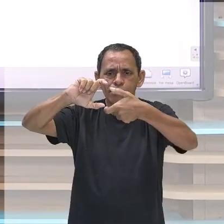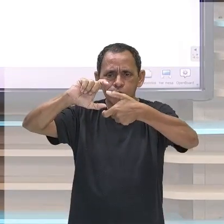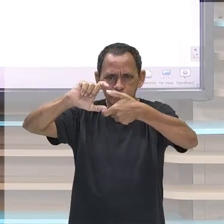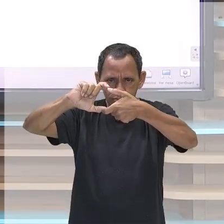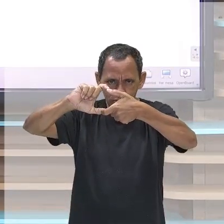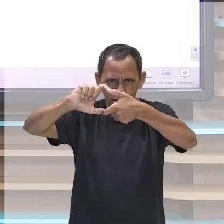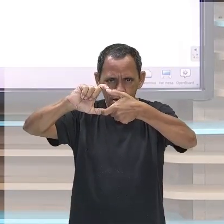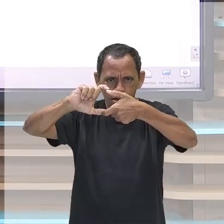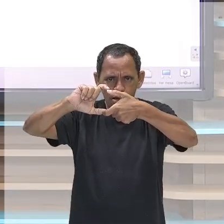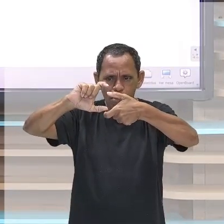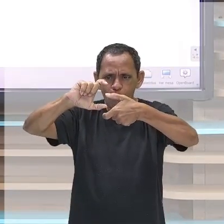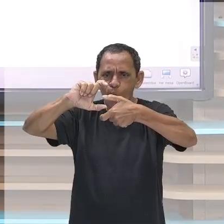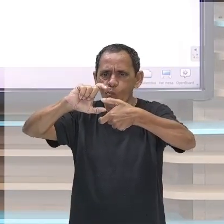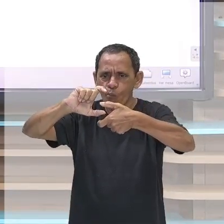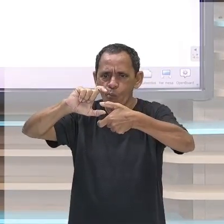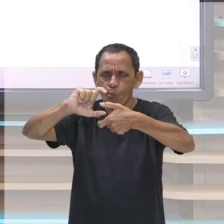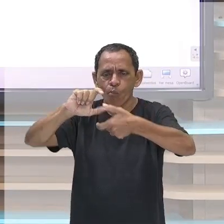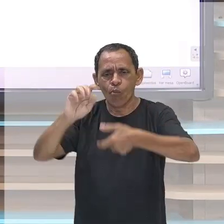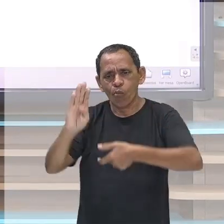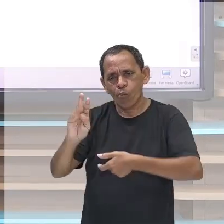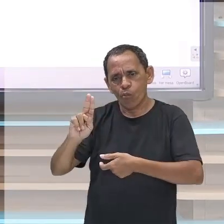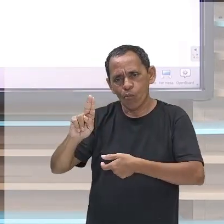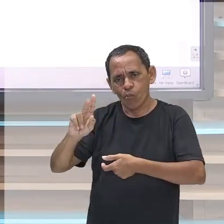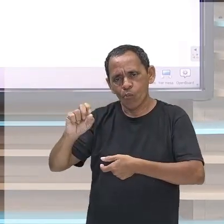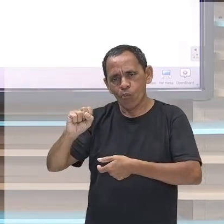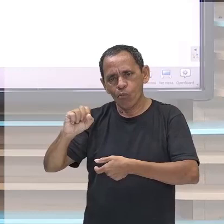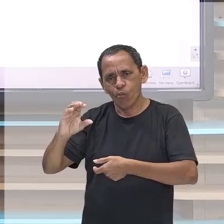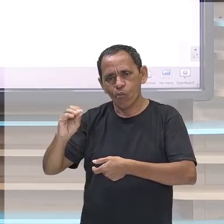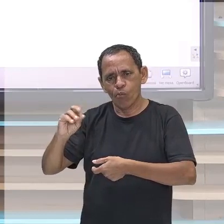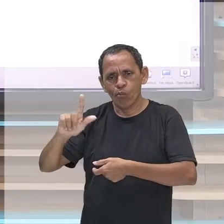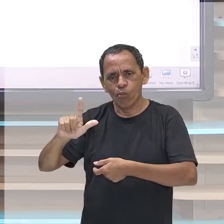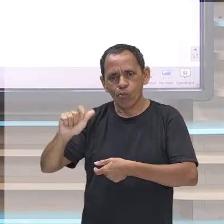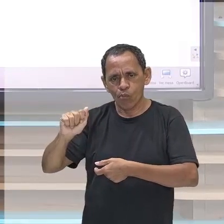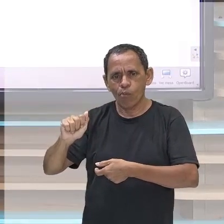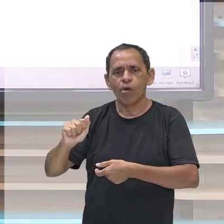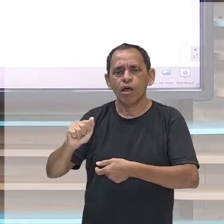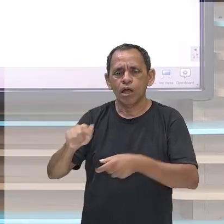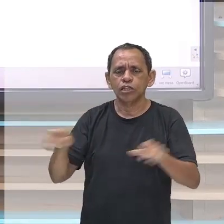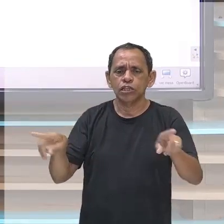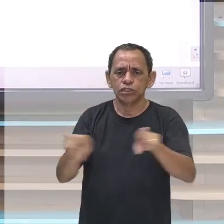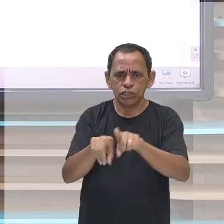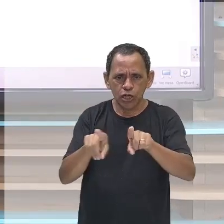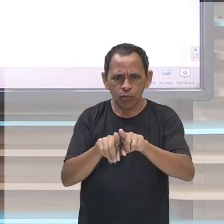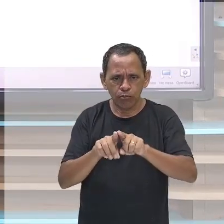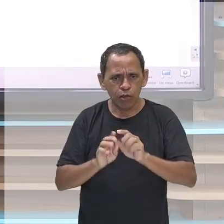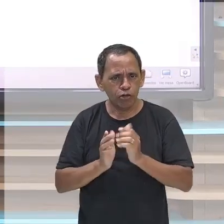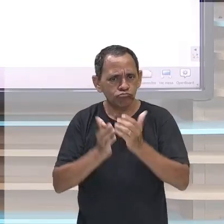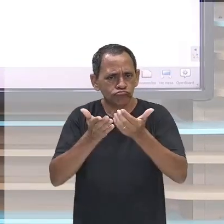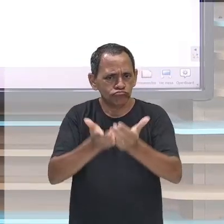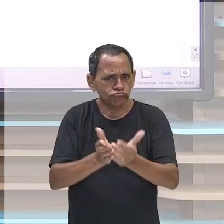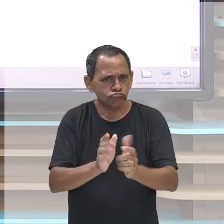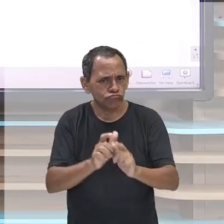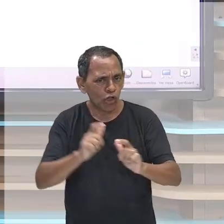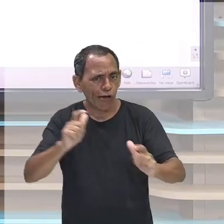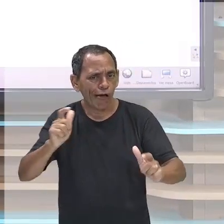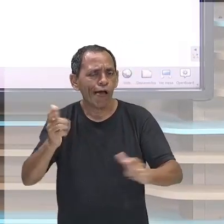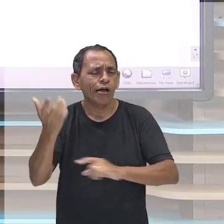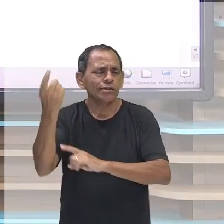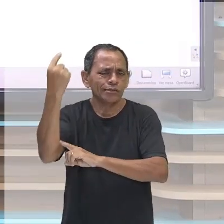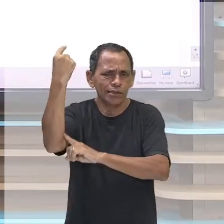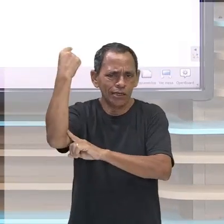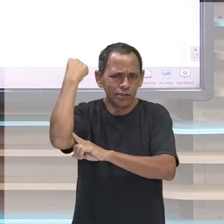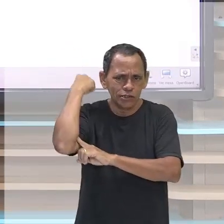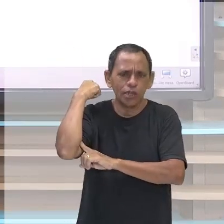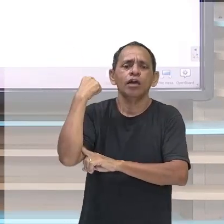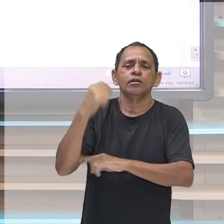revolucionou, inclusive, as grandes navegações. Aquela história ali de descobrirem, né, que tinha um norte magnético na Terra e etc.